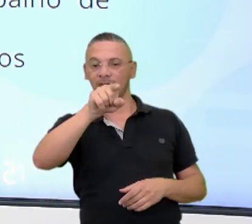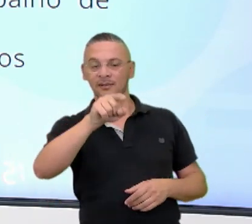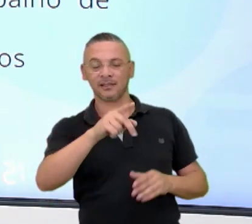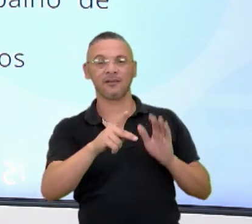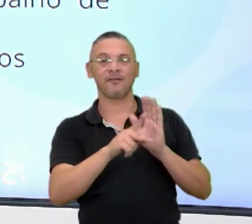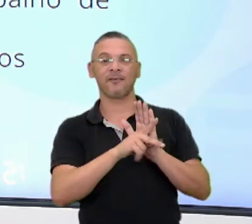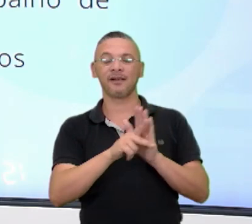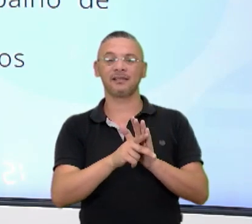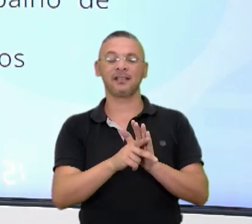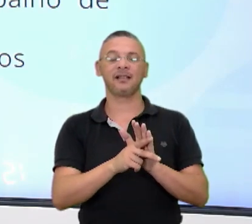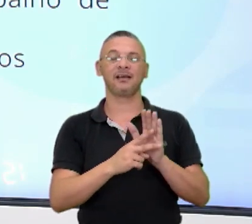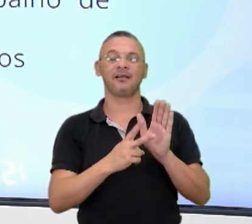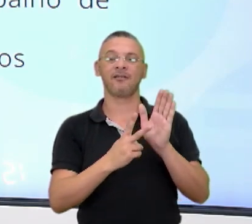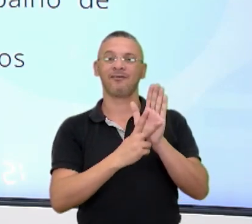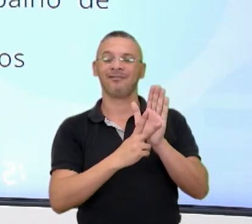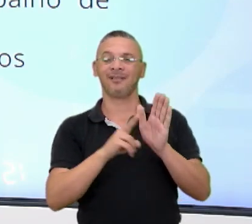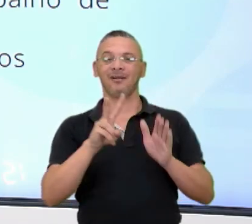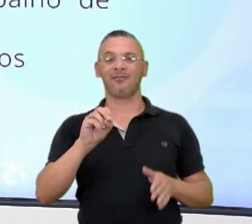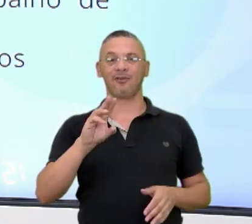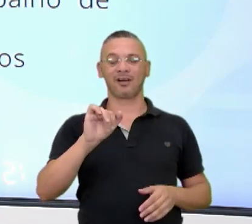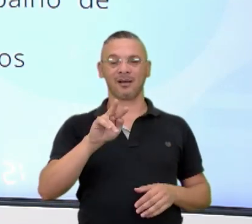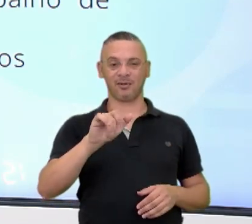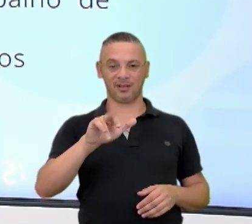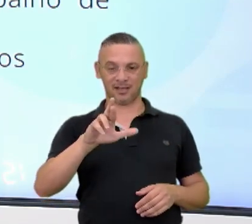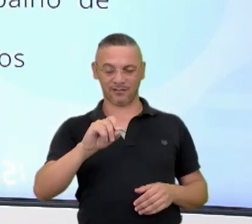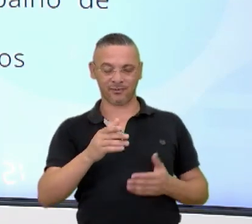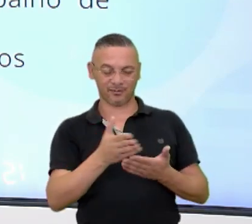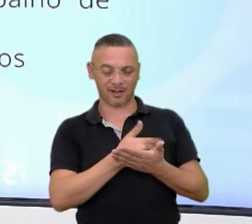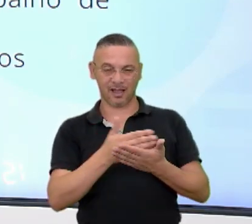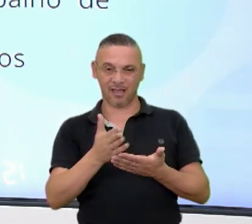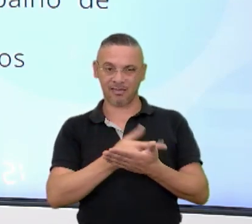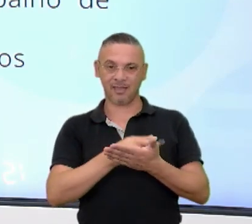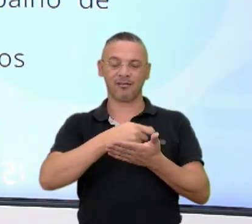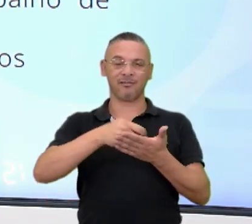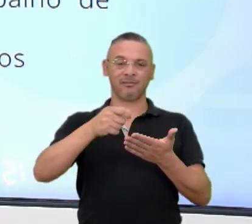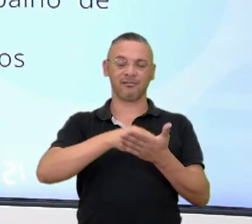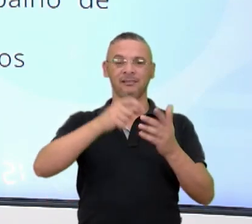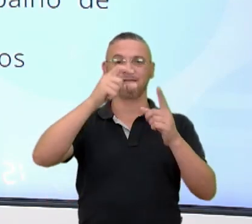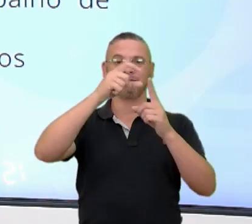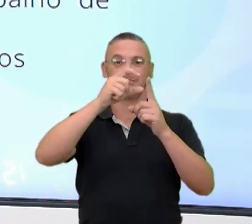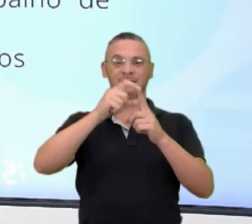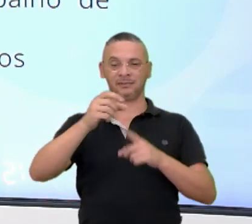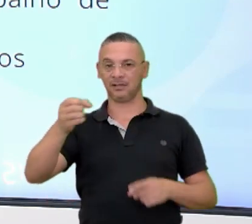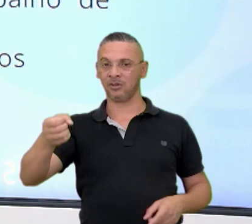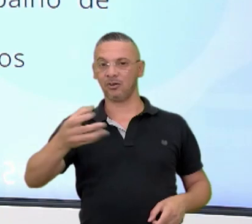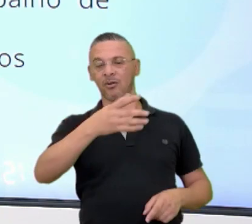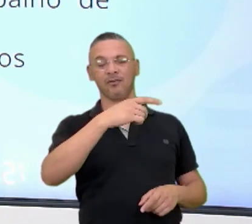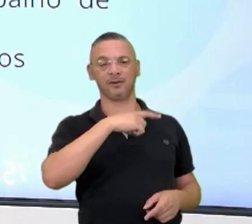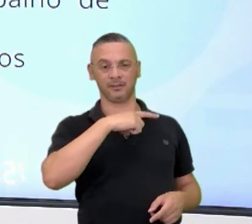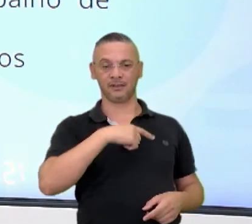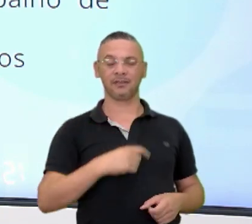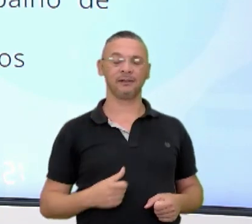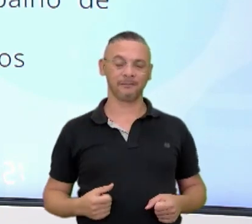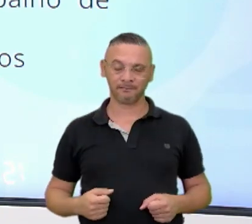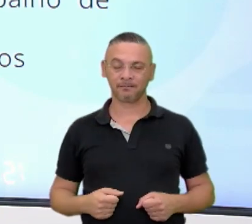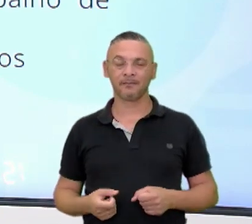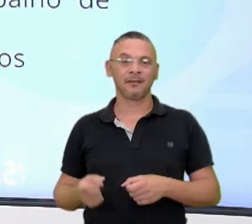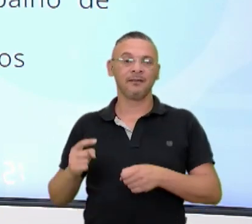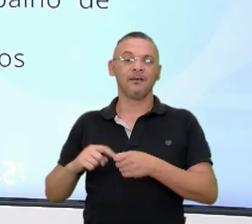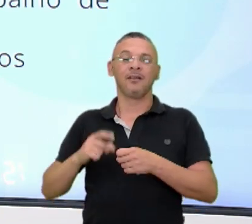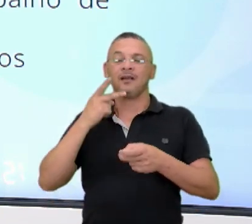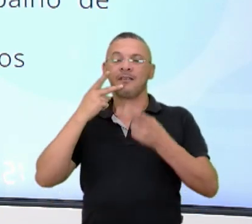Eu li muito errado, vou ler direito, bonitinho agora. Qual é a importância de comparar as notícias que nos cercam em